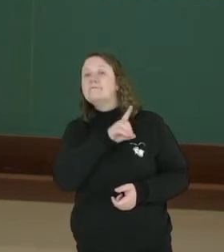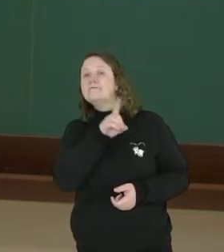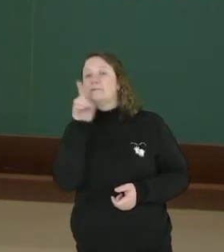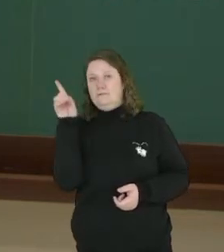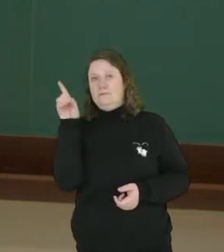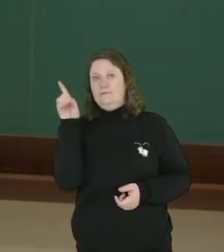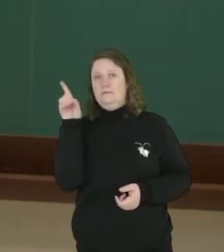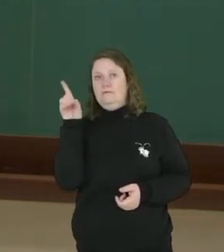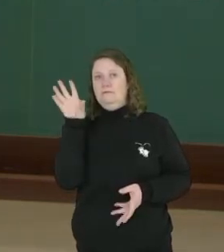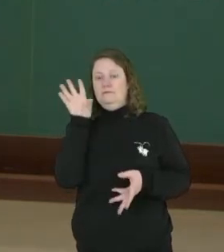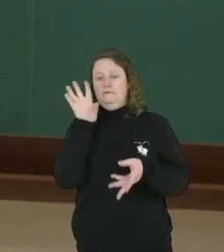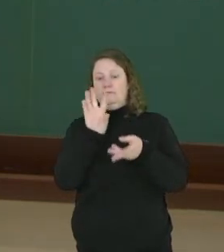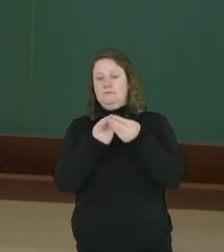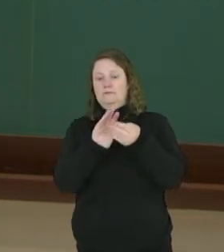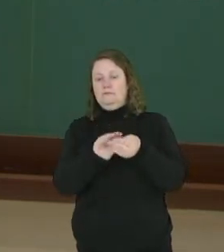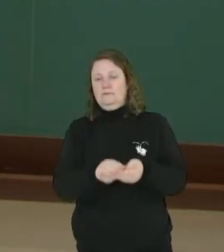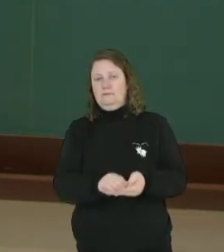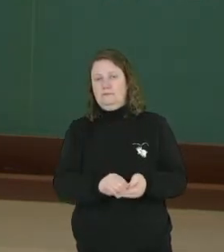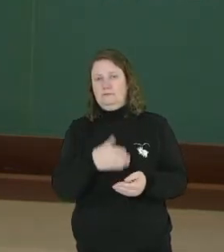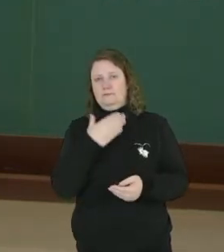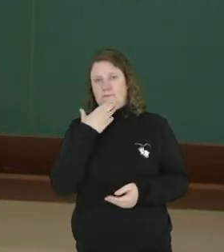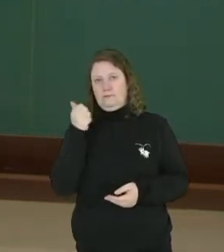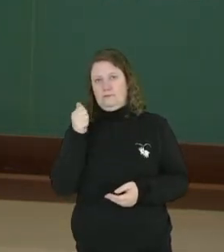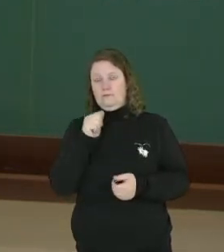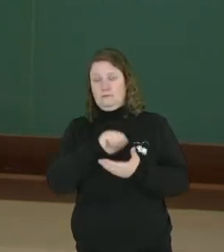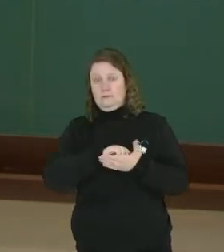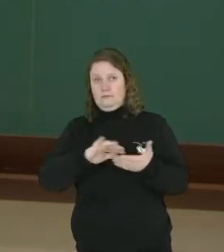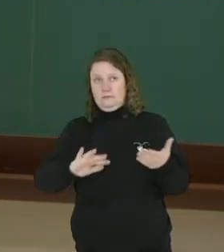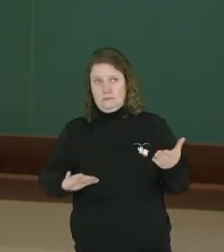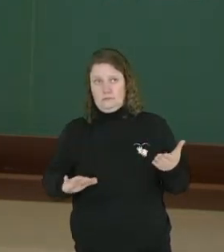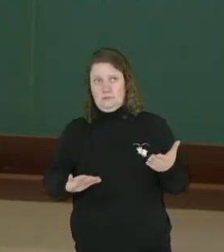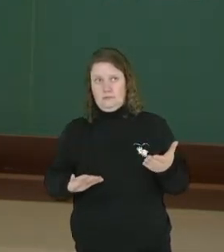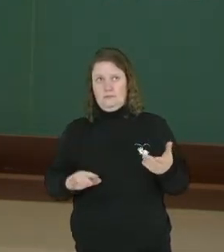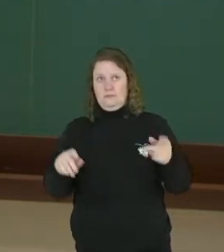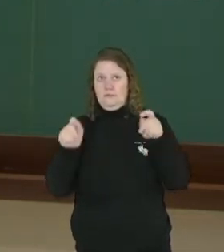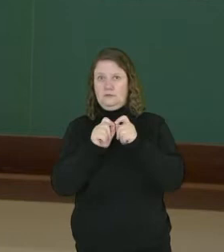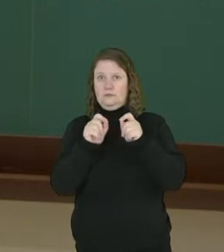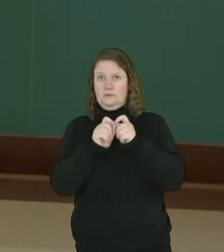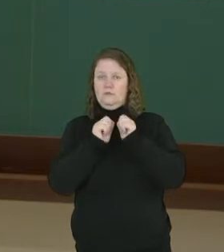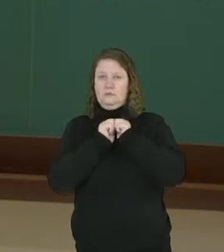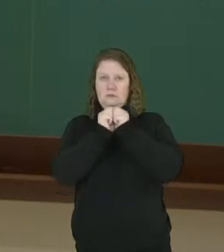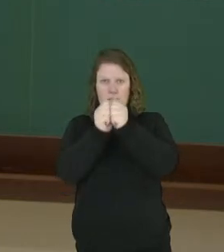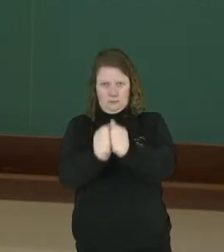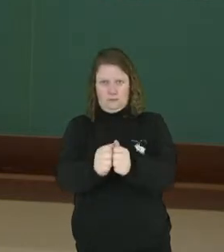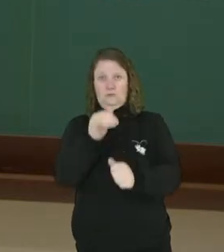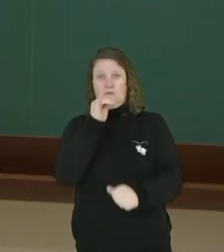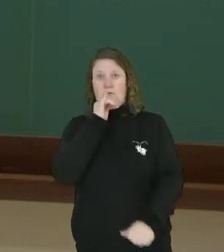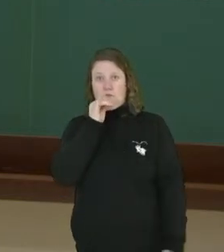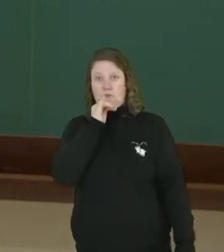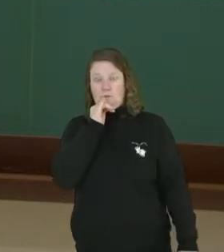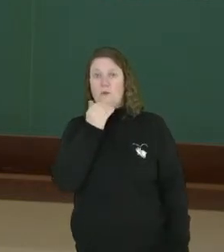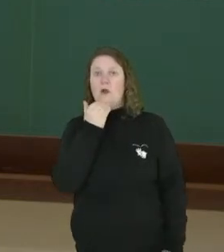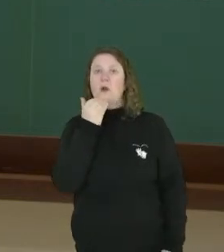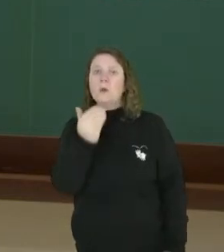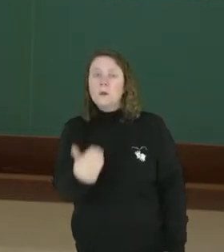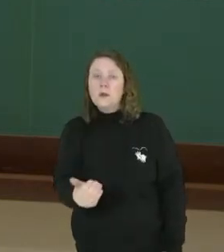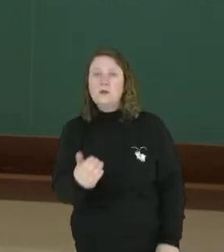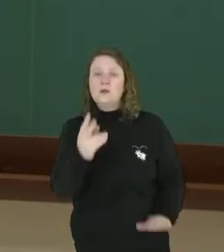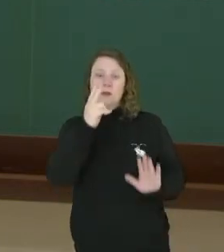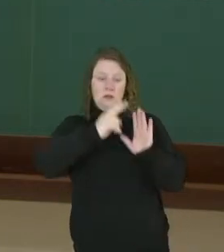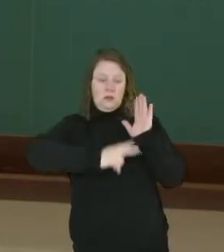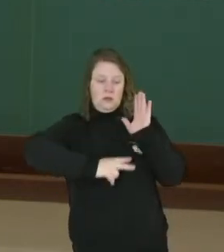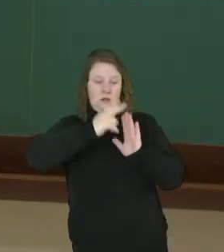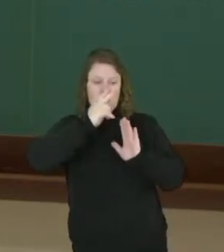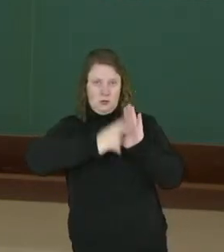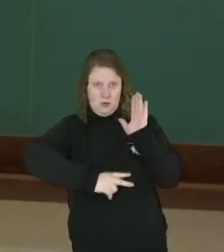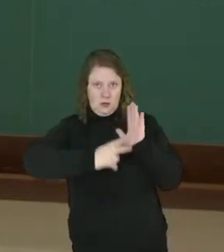poder exemplificar um pouquinho melhor esse exercício aqui, eu vou fazer com vocês esse exemplo. Eu vou pedir que vocês façam a leitura dele,